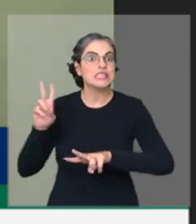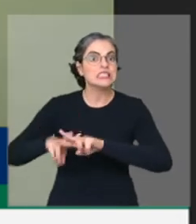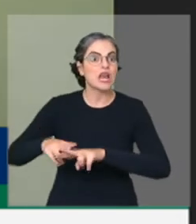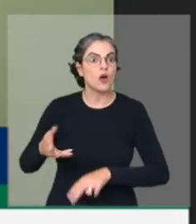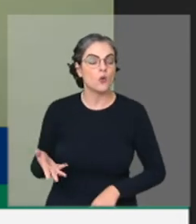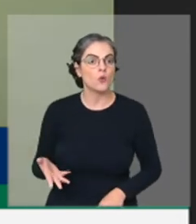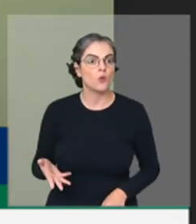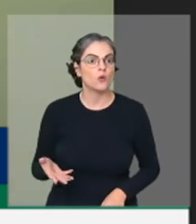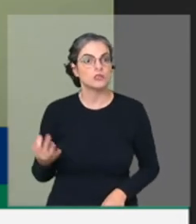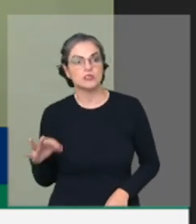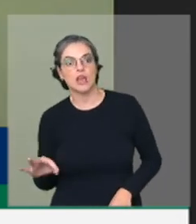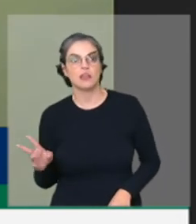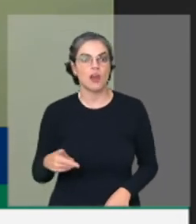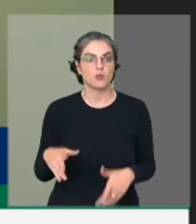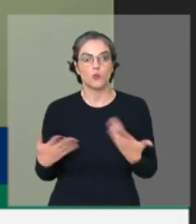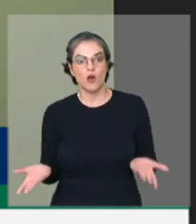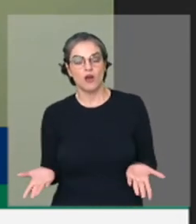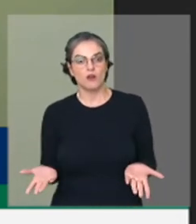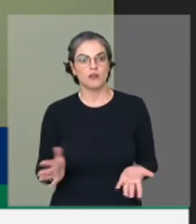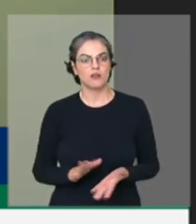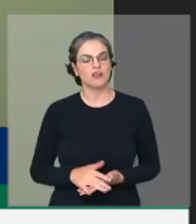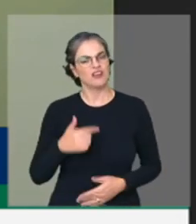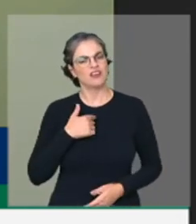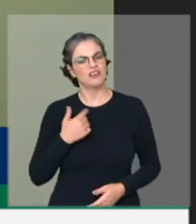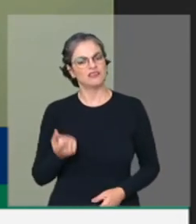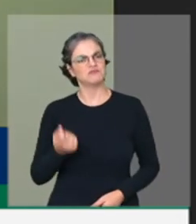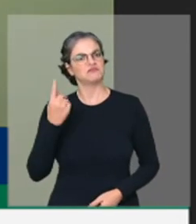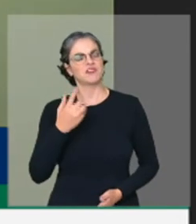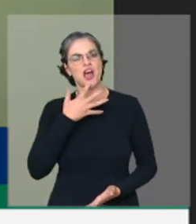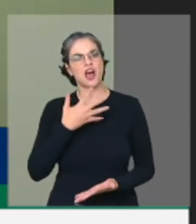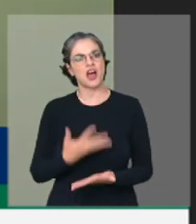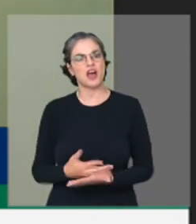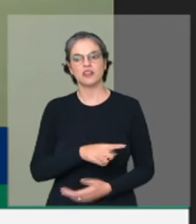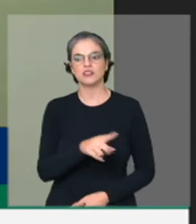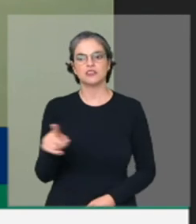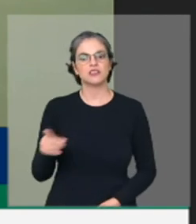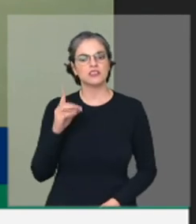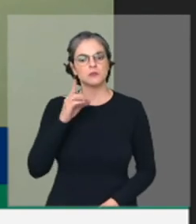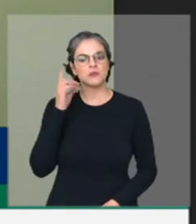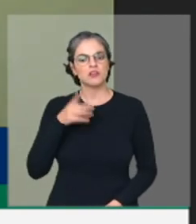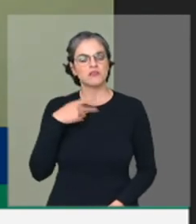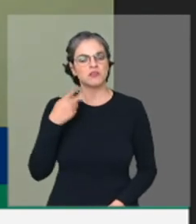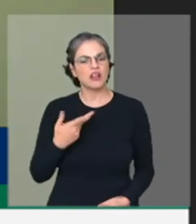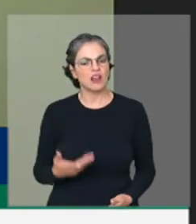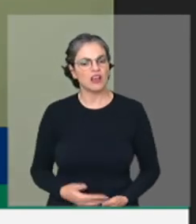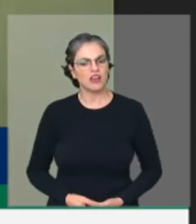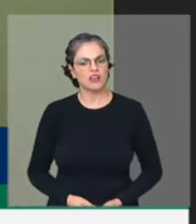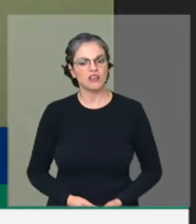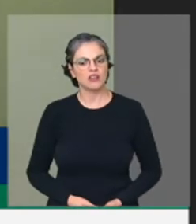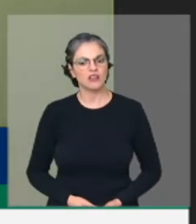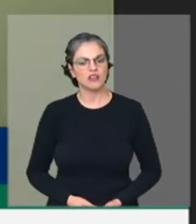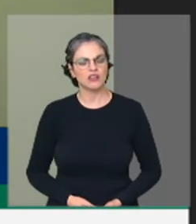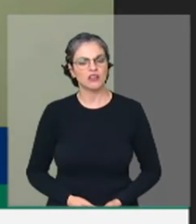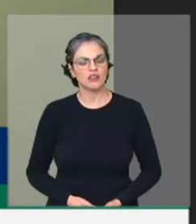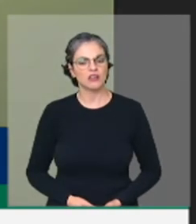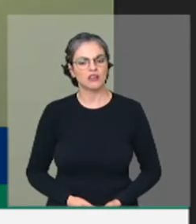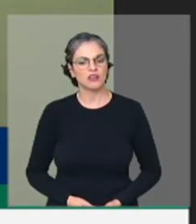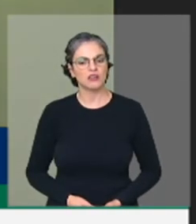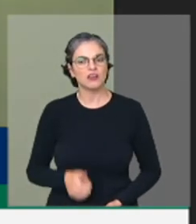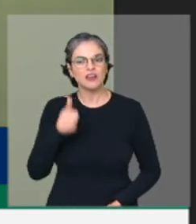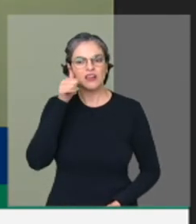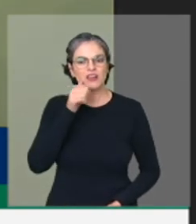surpreso é que, para falar, é a deputada que menos